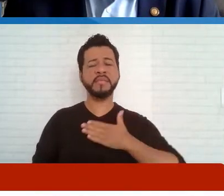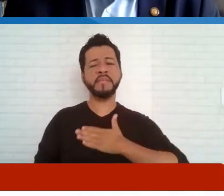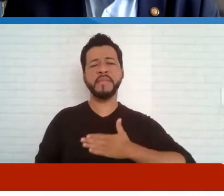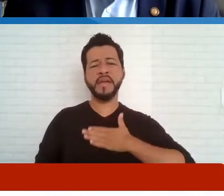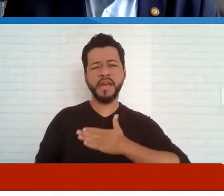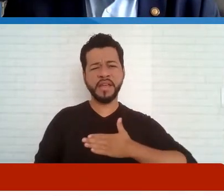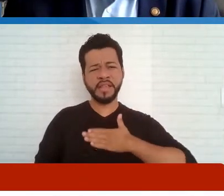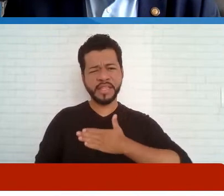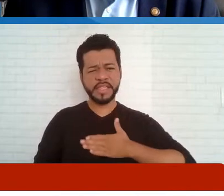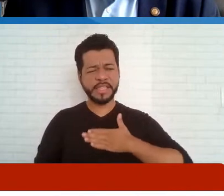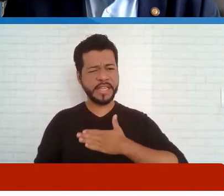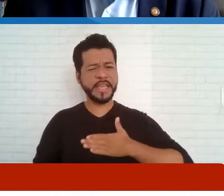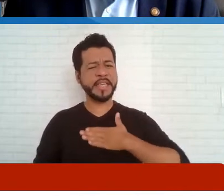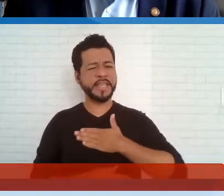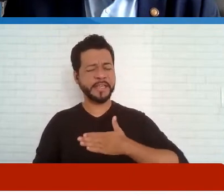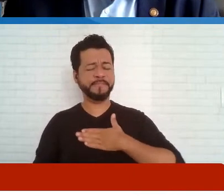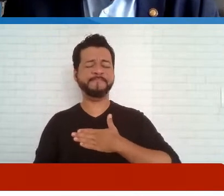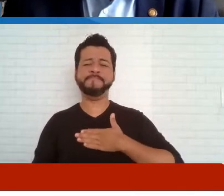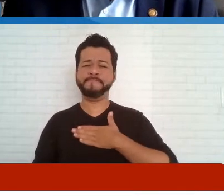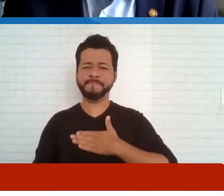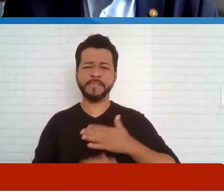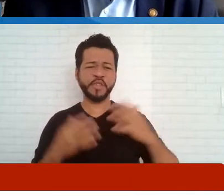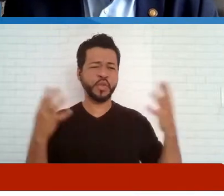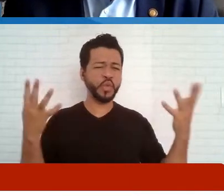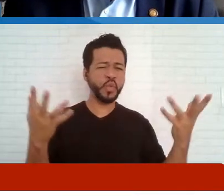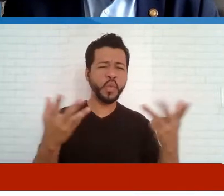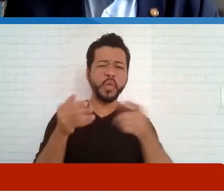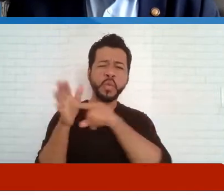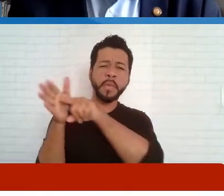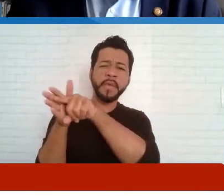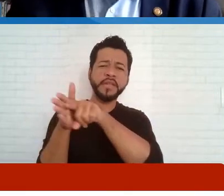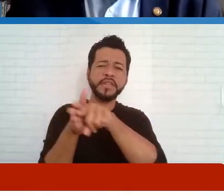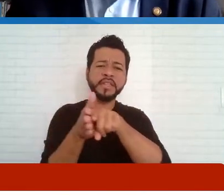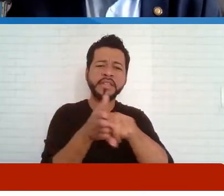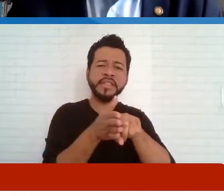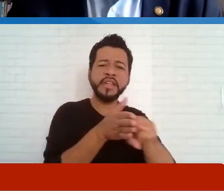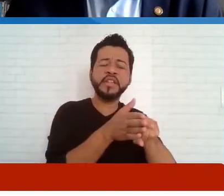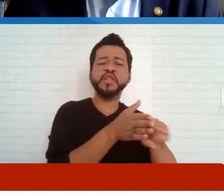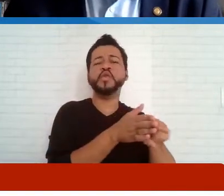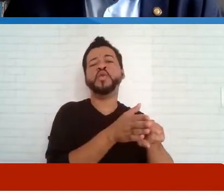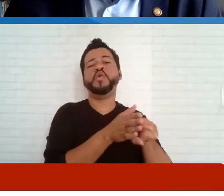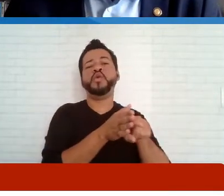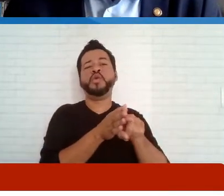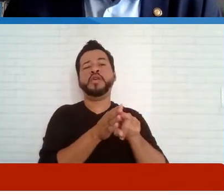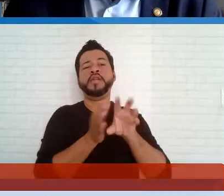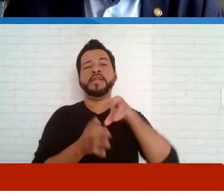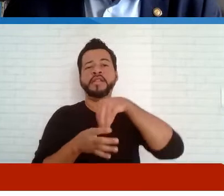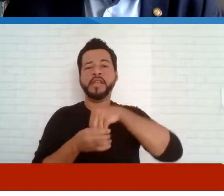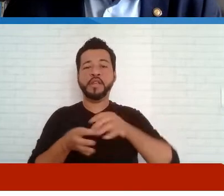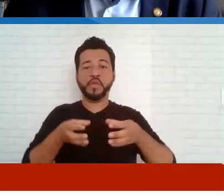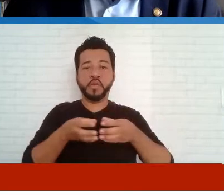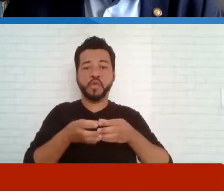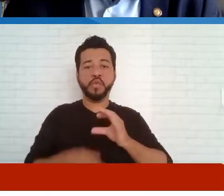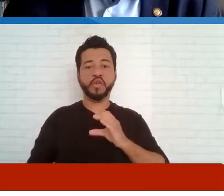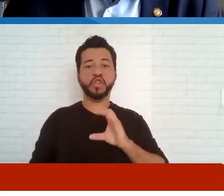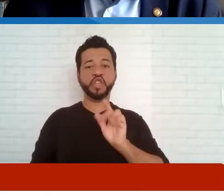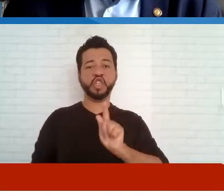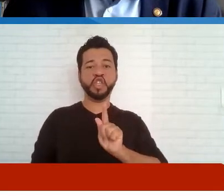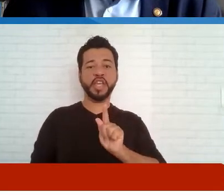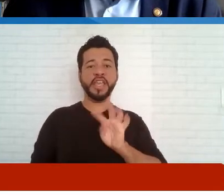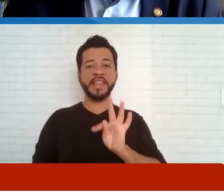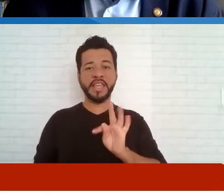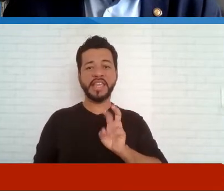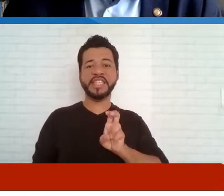poder contar com todos os pesquisadores e pesquisadoras que compõem o GT 5 e que são nomes